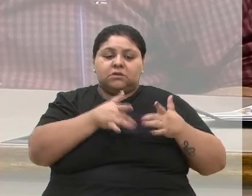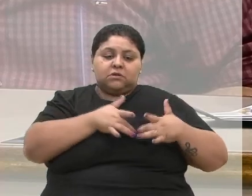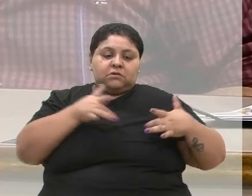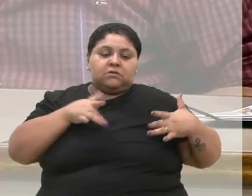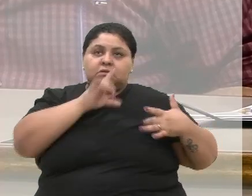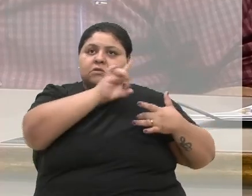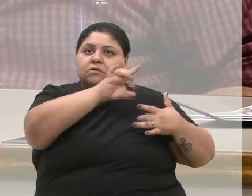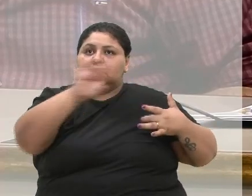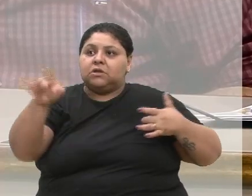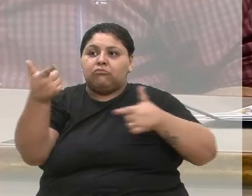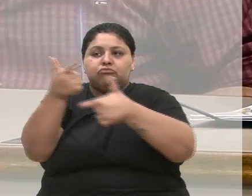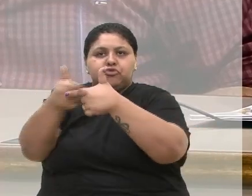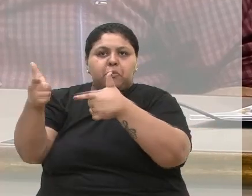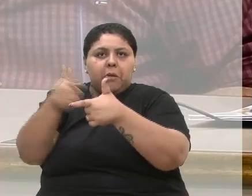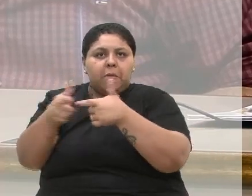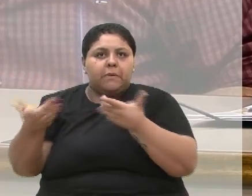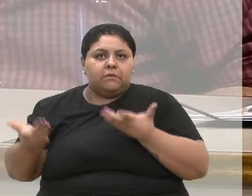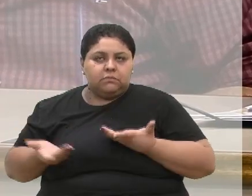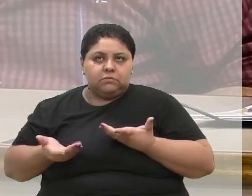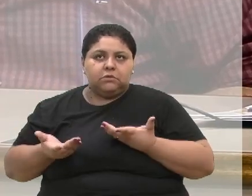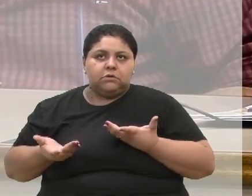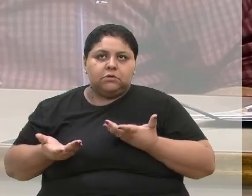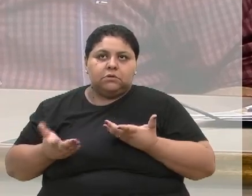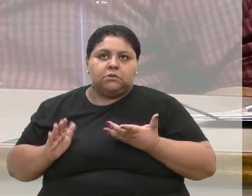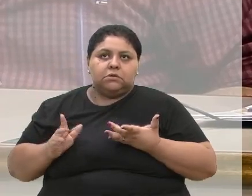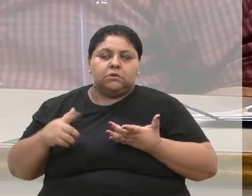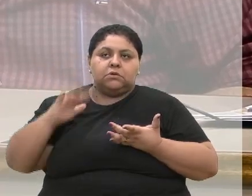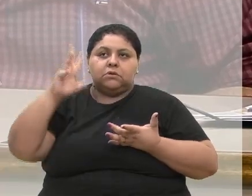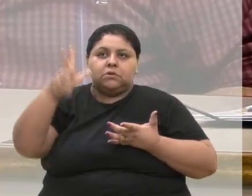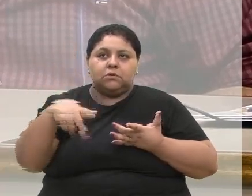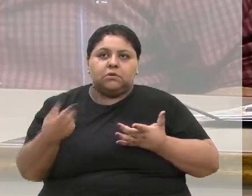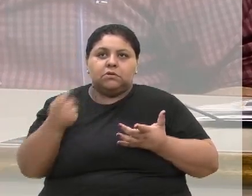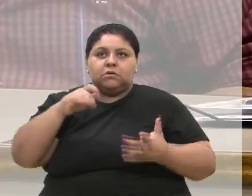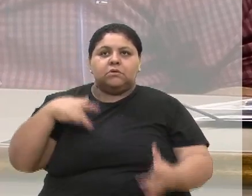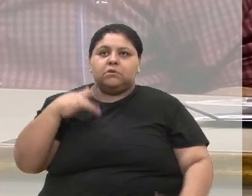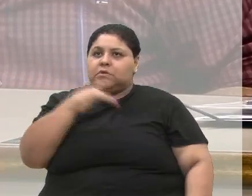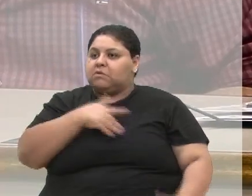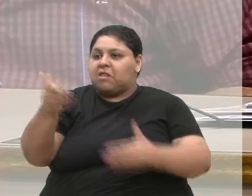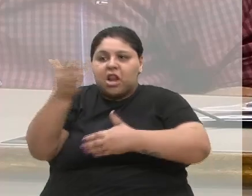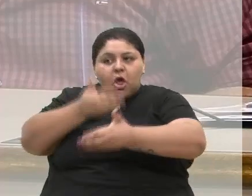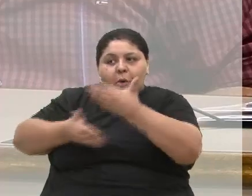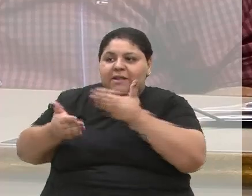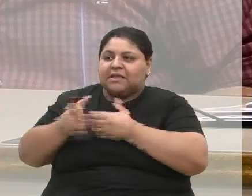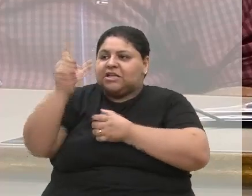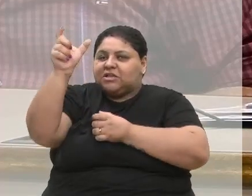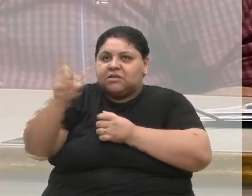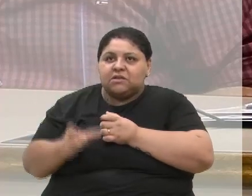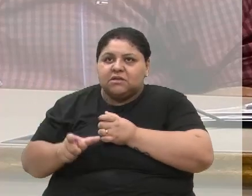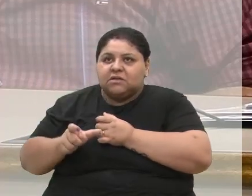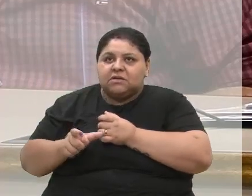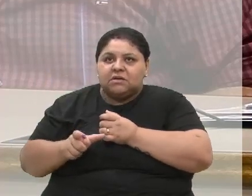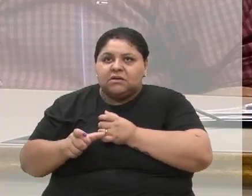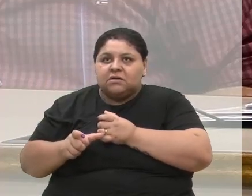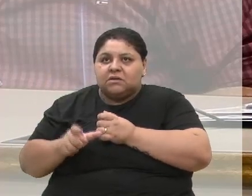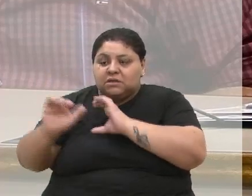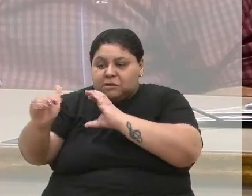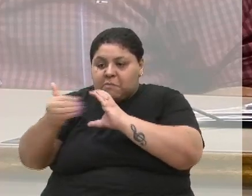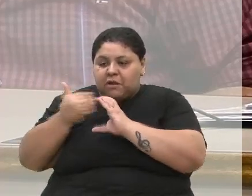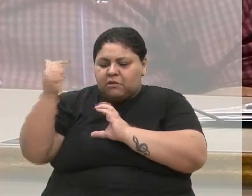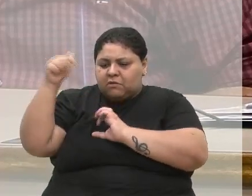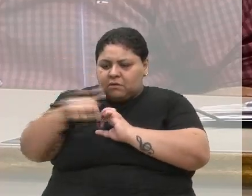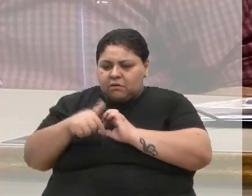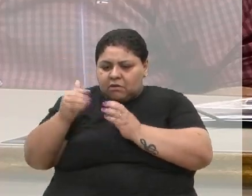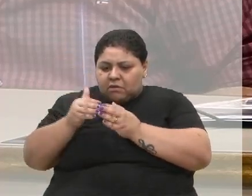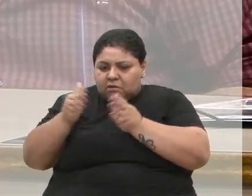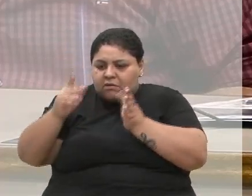cada um com seus problemas. Quando a gente precisa de saúde, eles não atendem os nossos pacientes, eles mandam tudo para cá, vereadora. Então, eles que abram